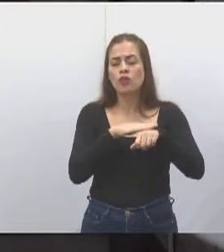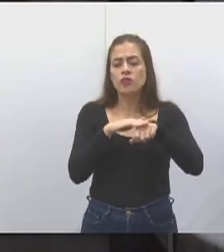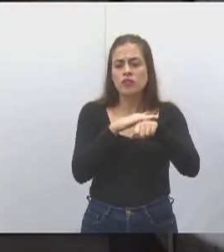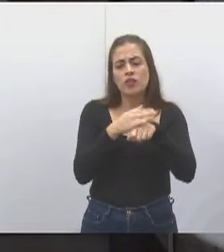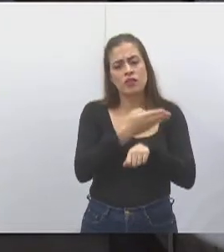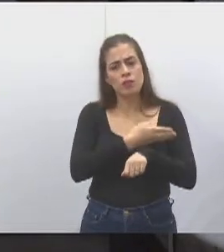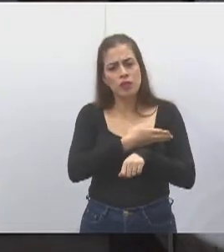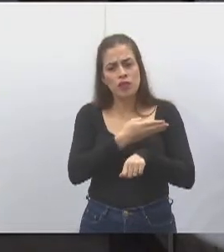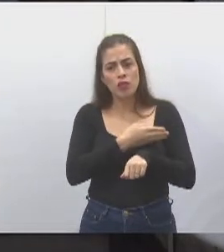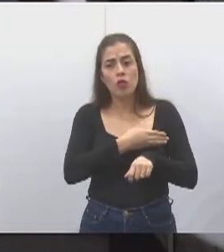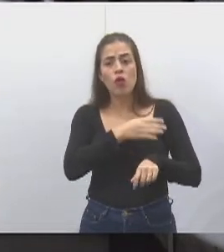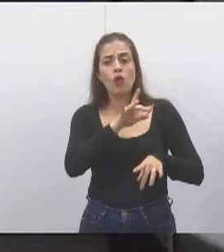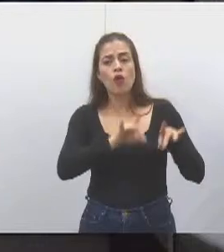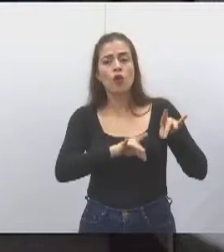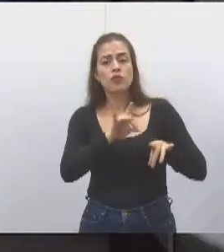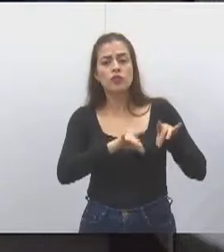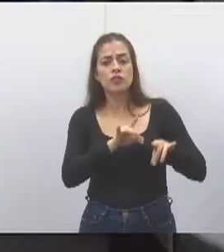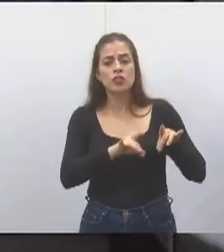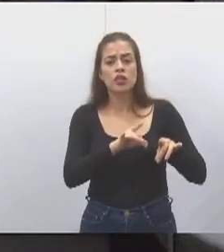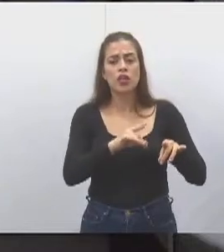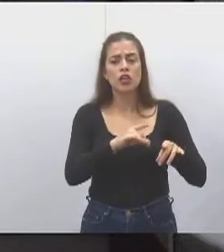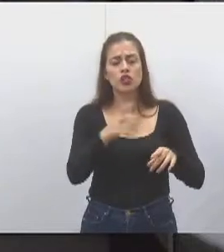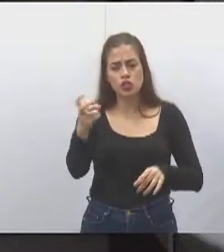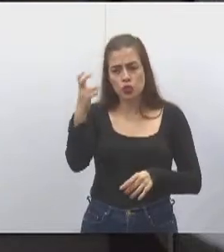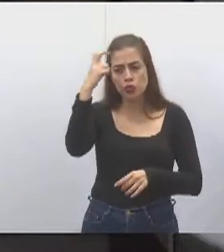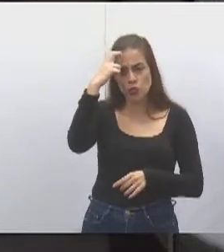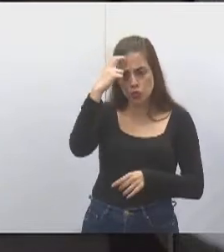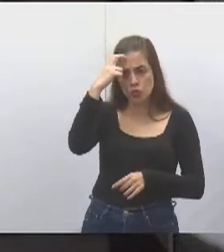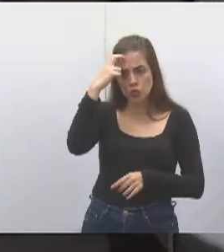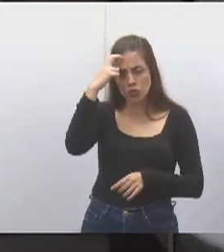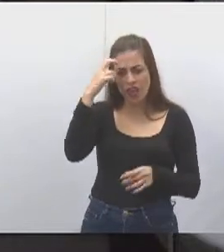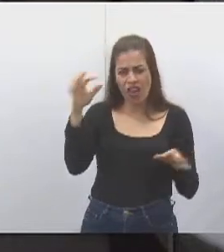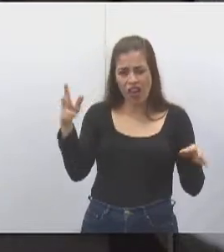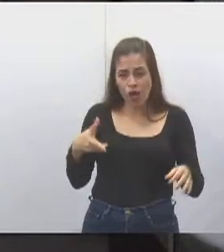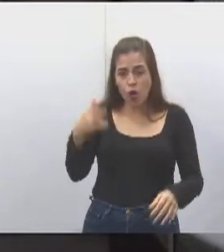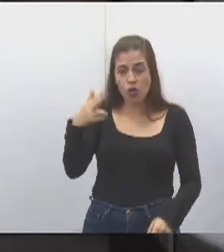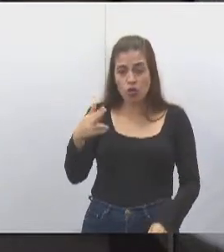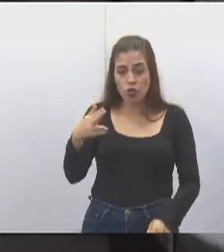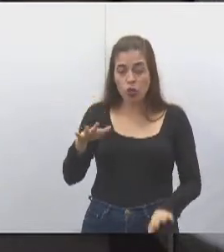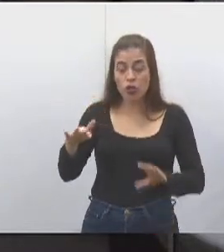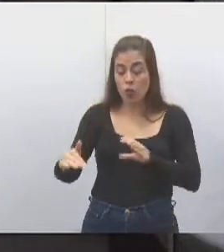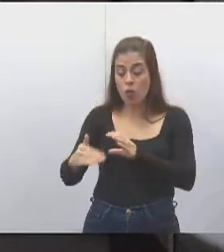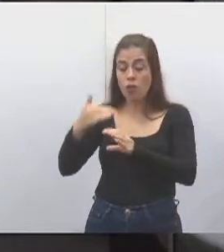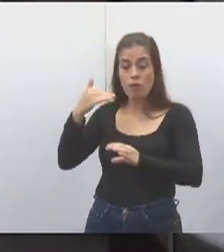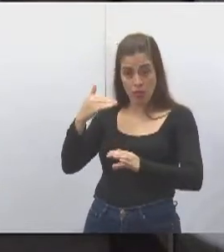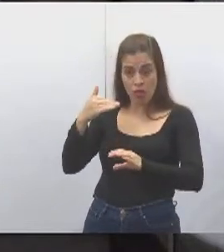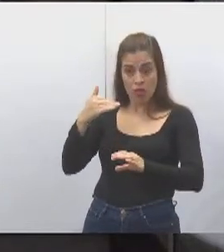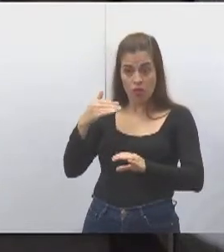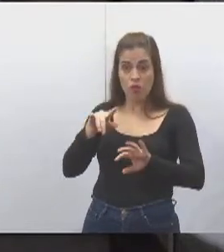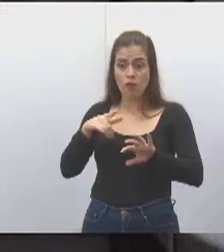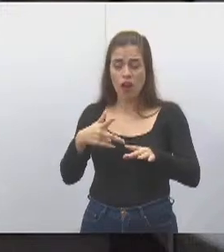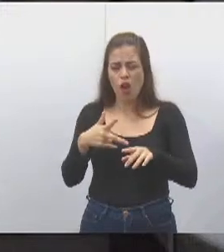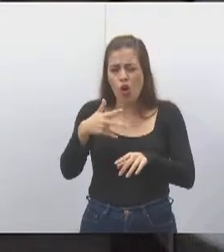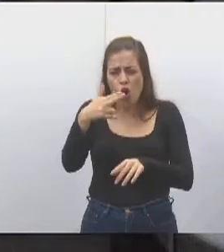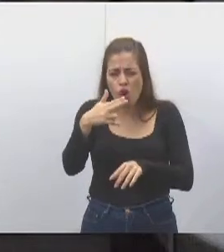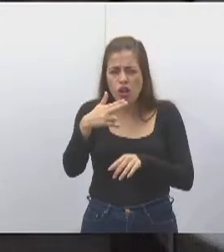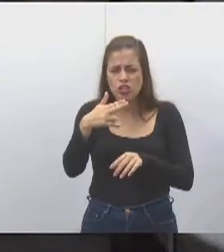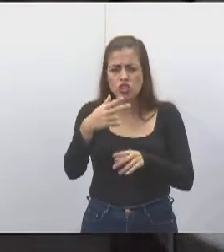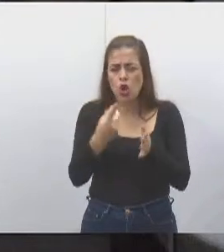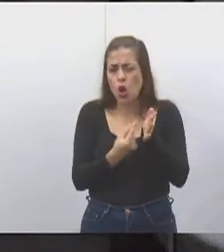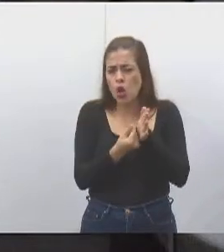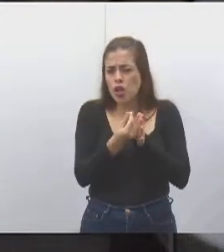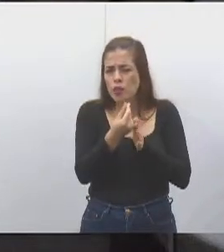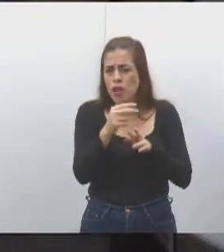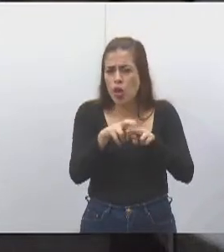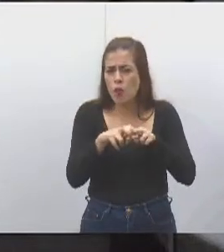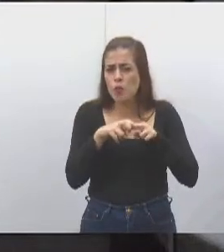da oficina de cultura. Então, no e-mail que a galera recebeu, o e-mail estava alegando um corte orçamentário, e que